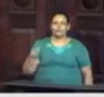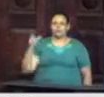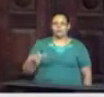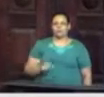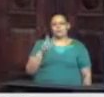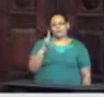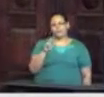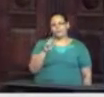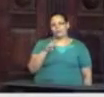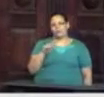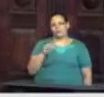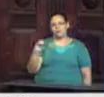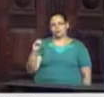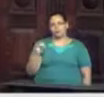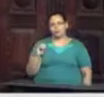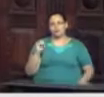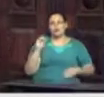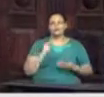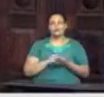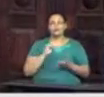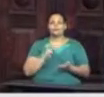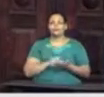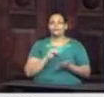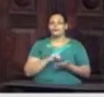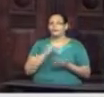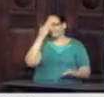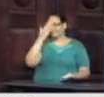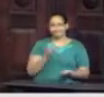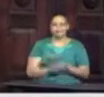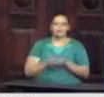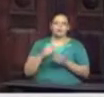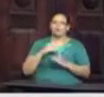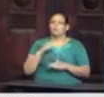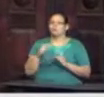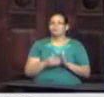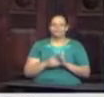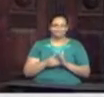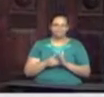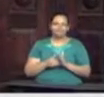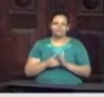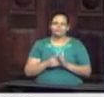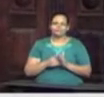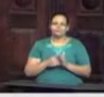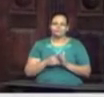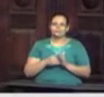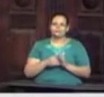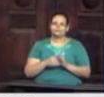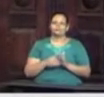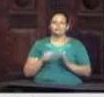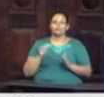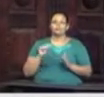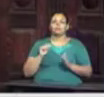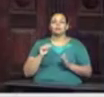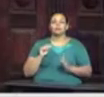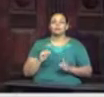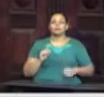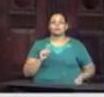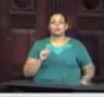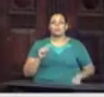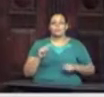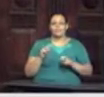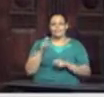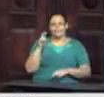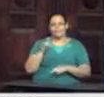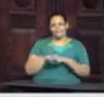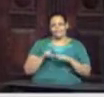senhor Pezão. Falta-lhe credibilidade total, absoluta, para sentar na